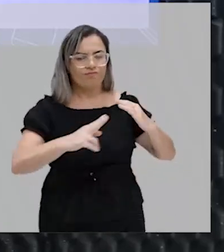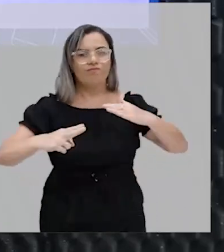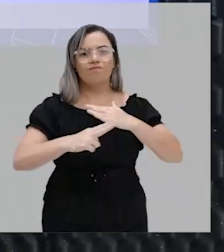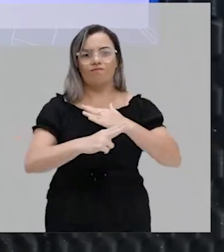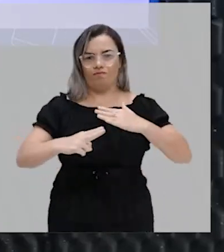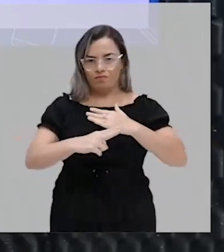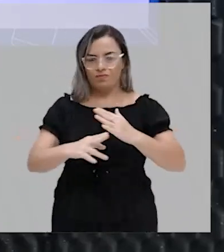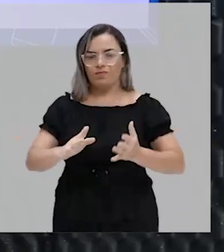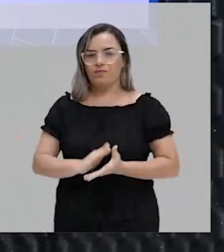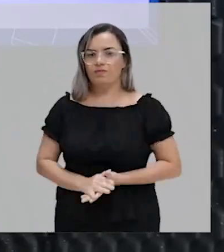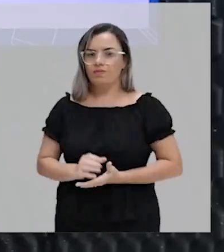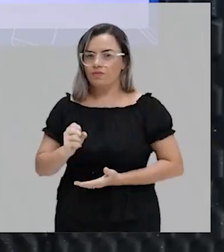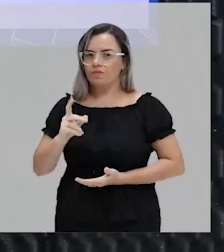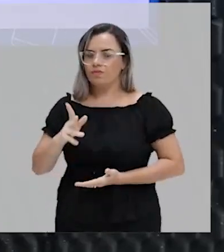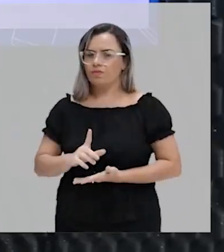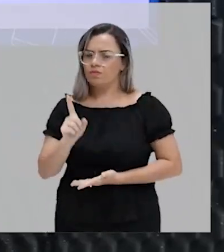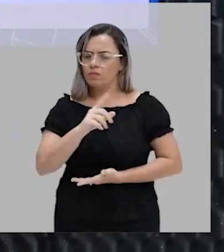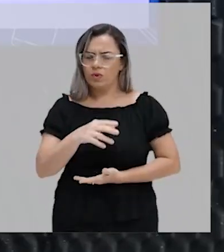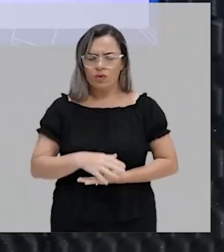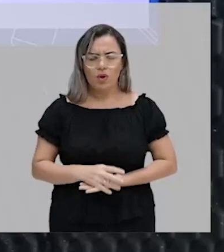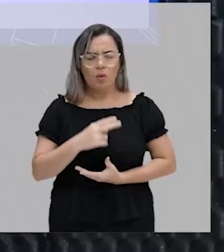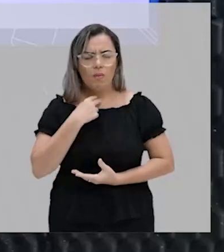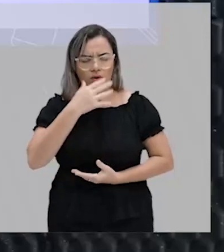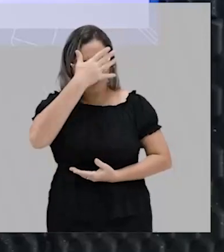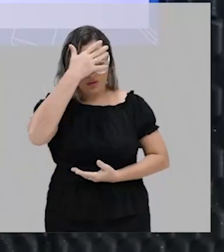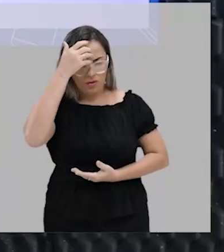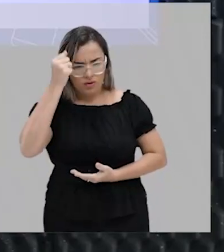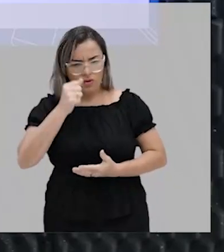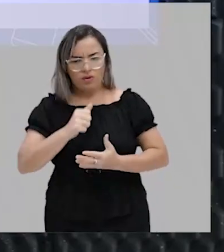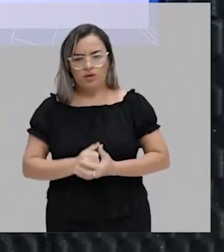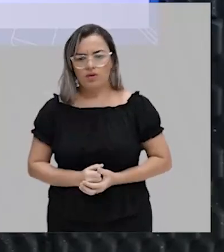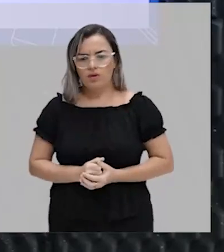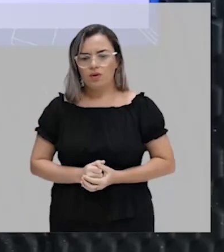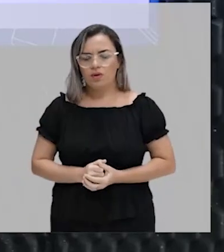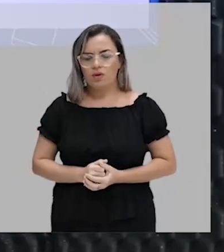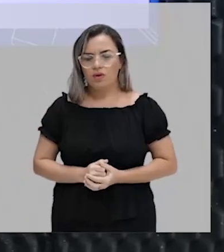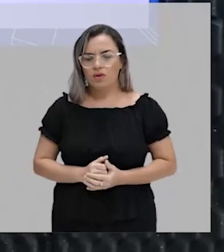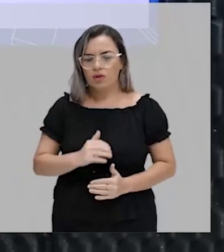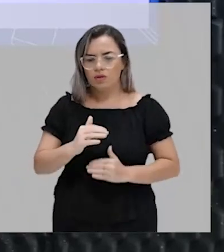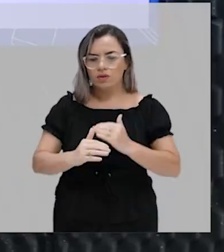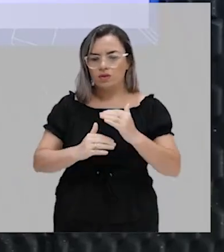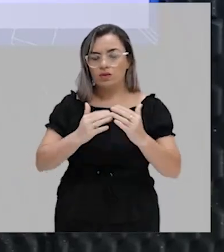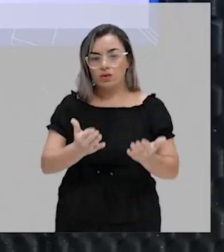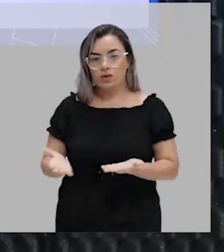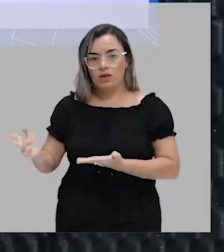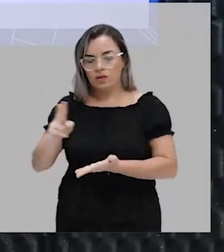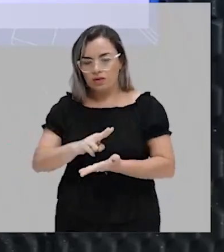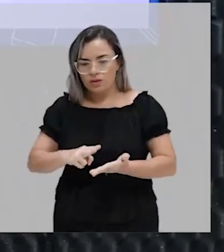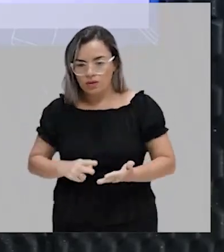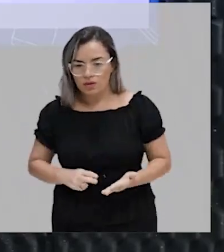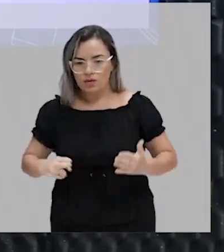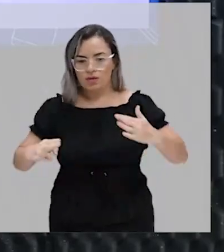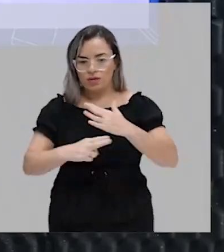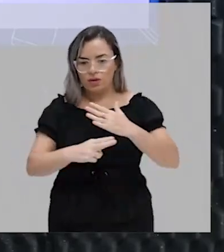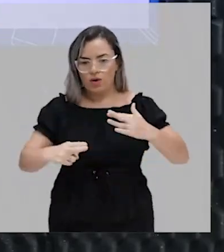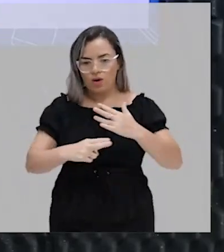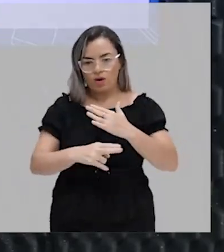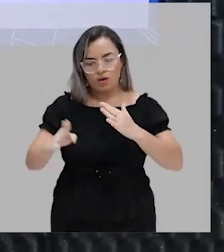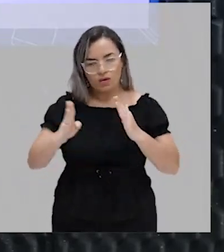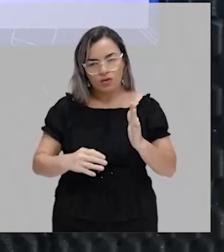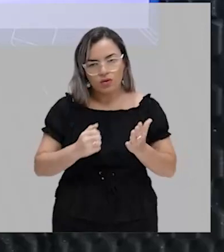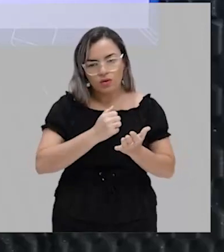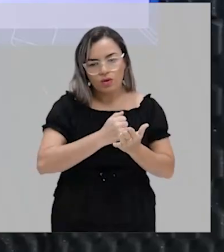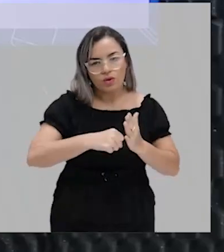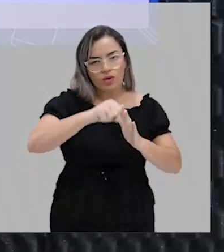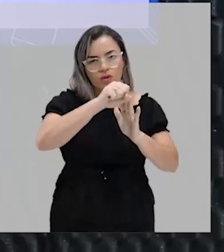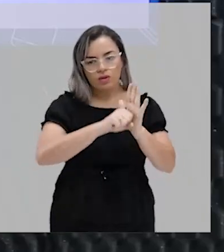bom? Então, não esqueça, o intenso processo de urbanização ocorrido no Brasil no século XX leva os espaços urbanos a crescerem de forma rápida e